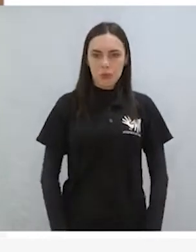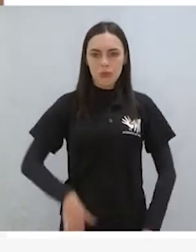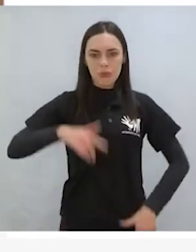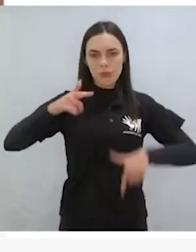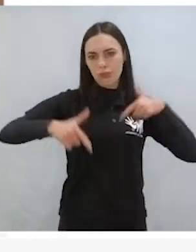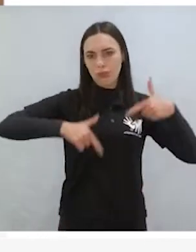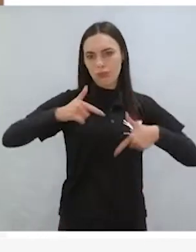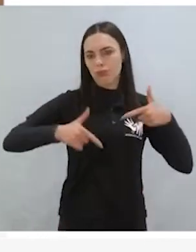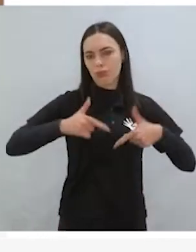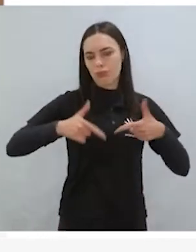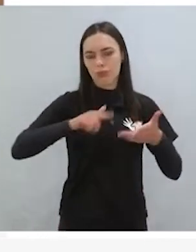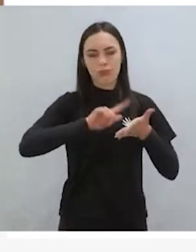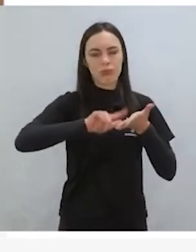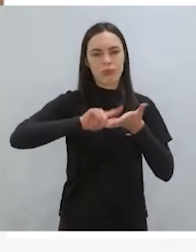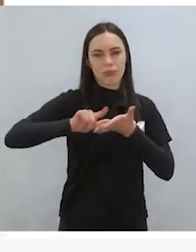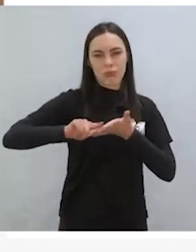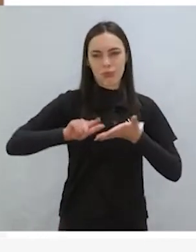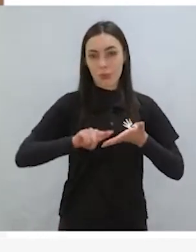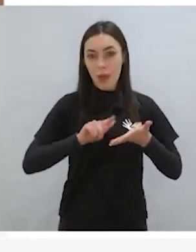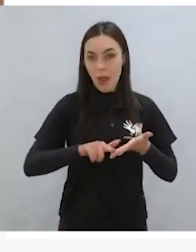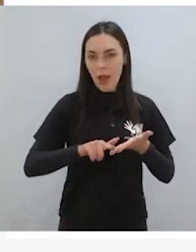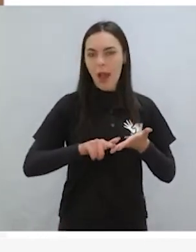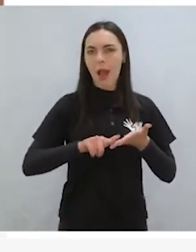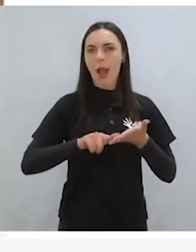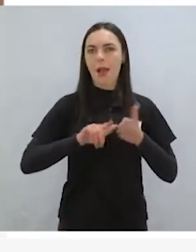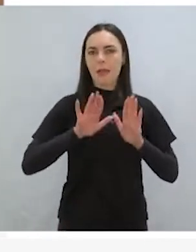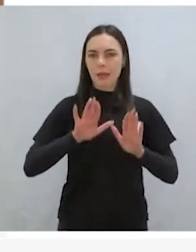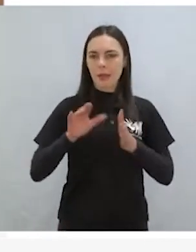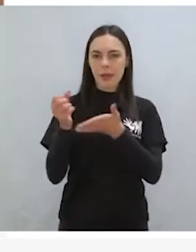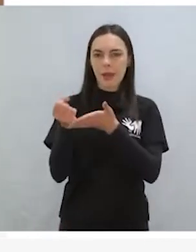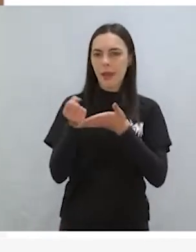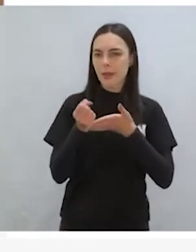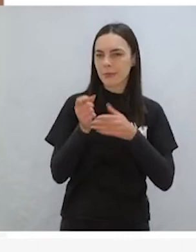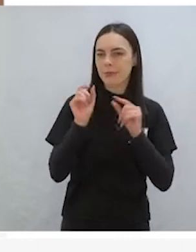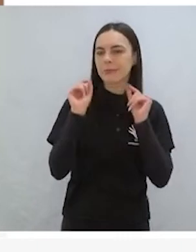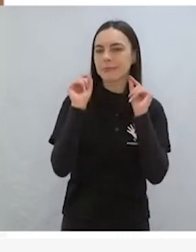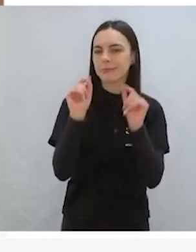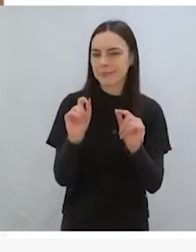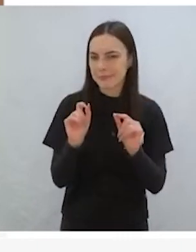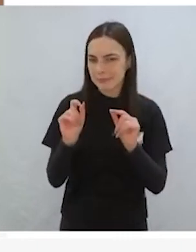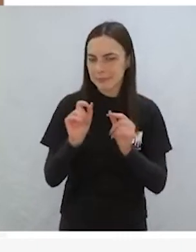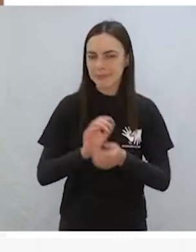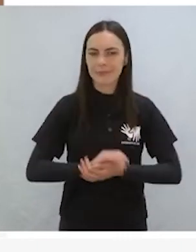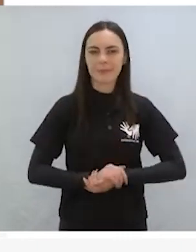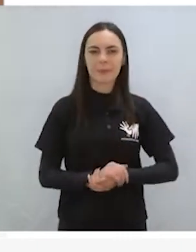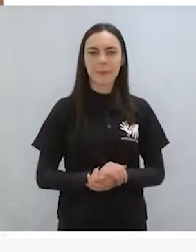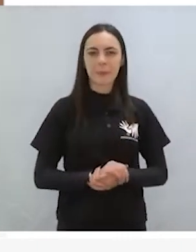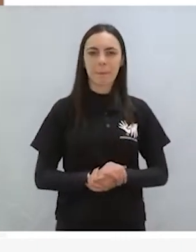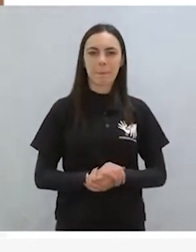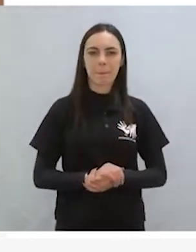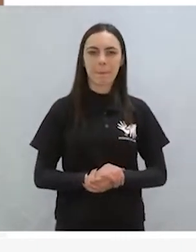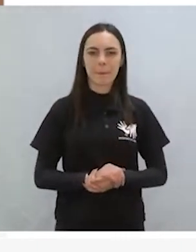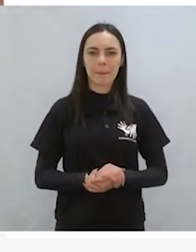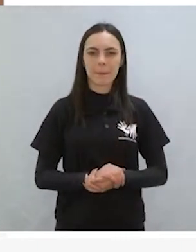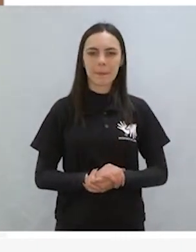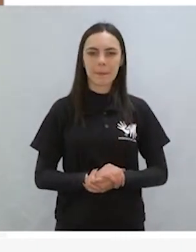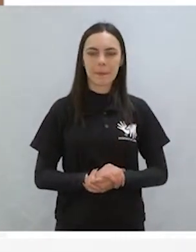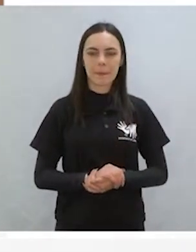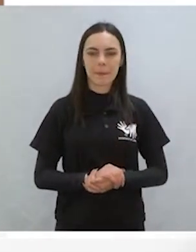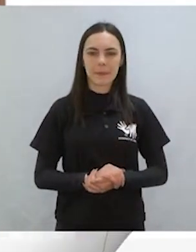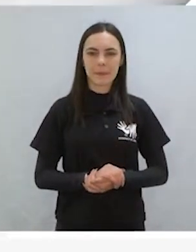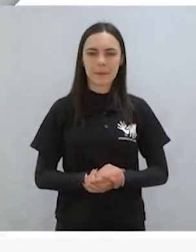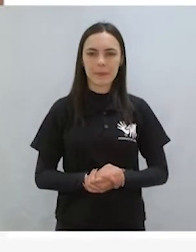e começou a trabalhar. Foi então que ela teve uma ajuda inesperada.